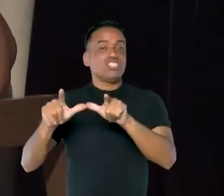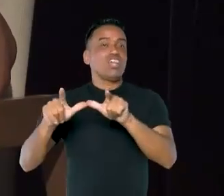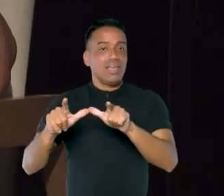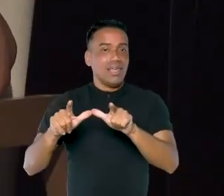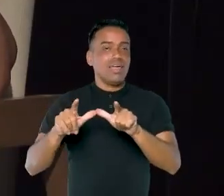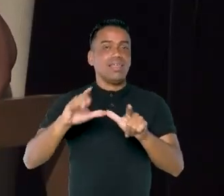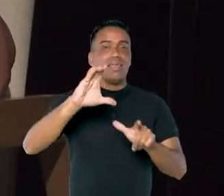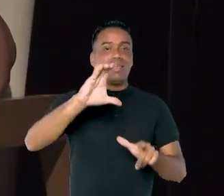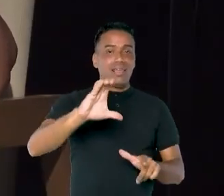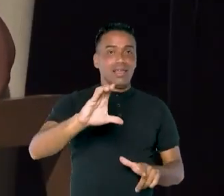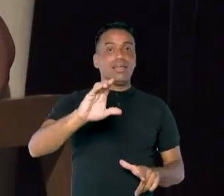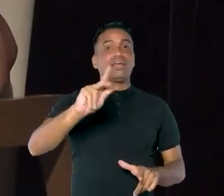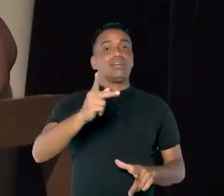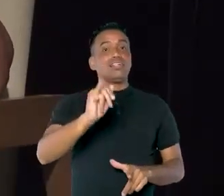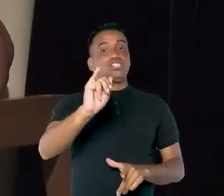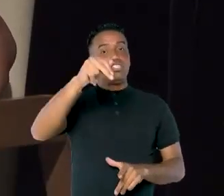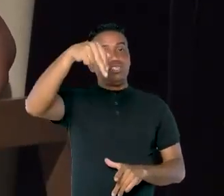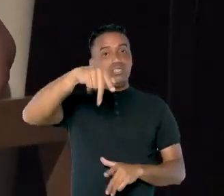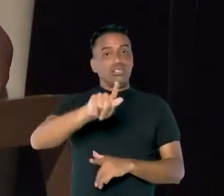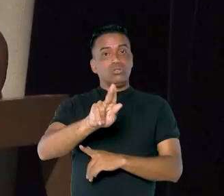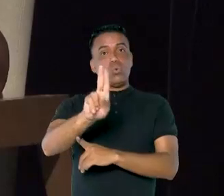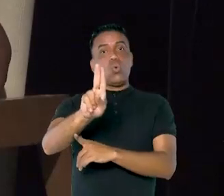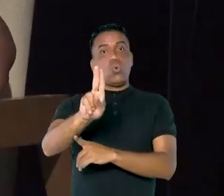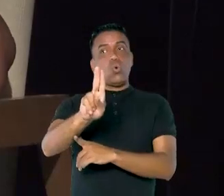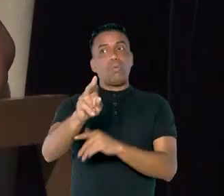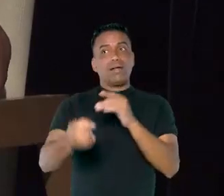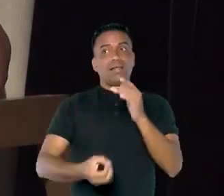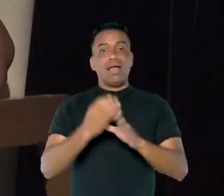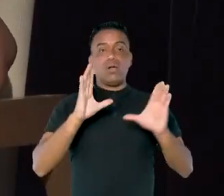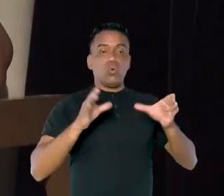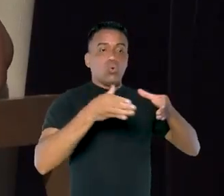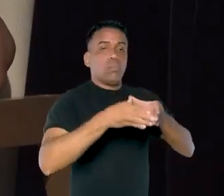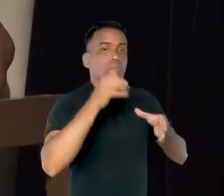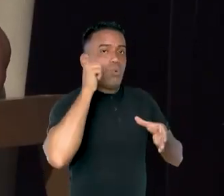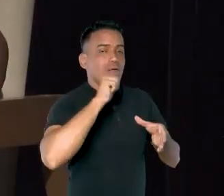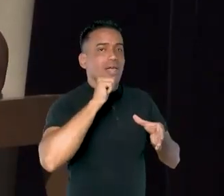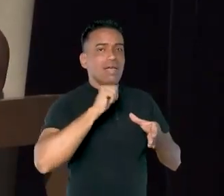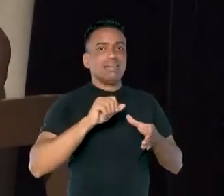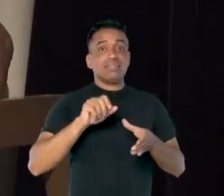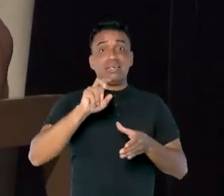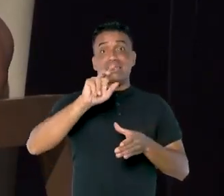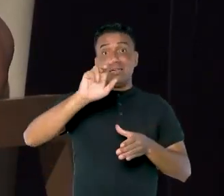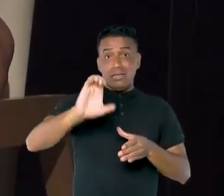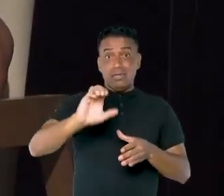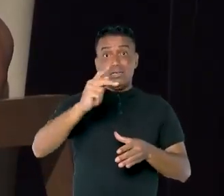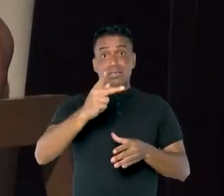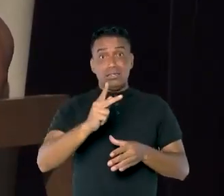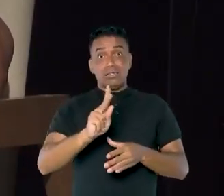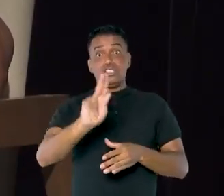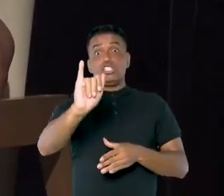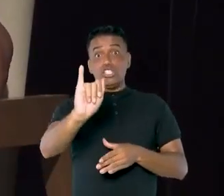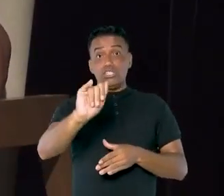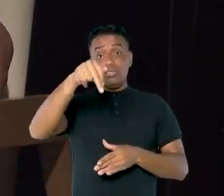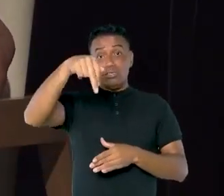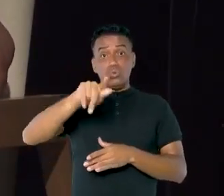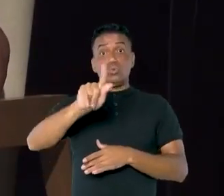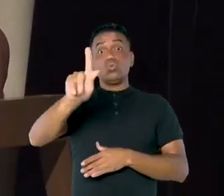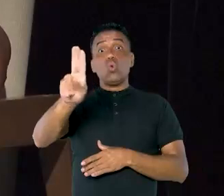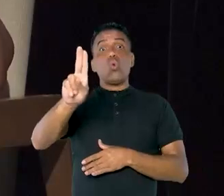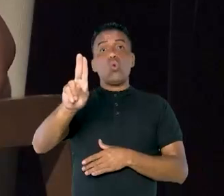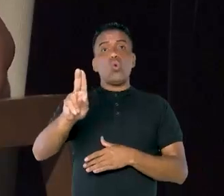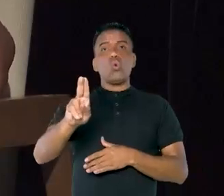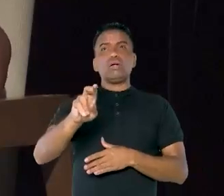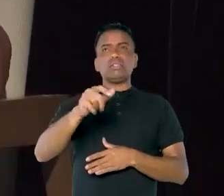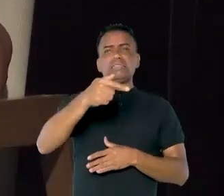Xingu, em 2019, para criar o Departamento de Mulheres. Olha que Xingu tem mais de 50 anos de existência. E eu fui